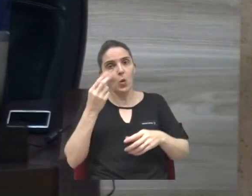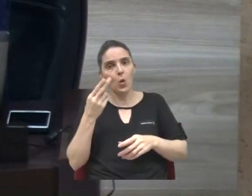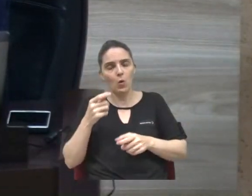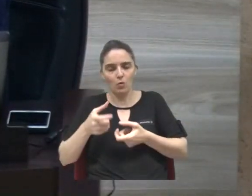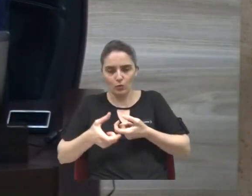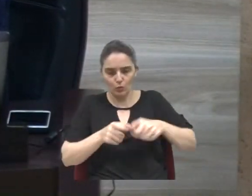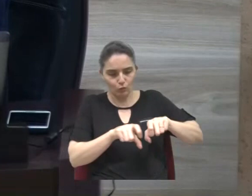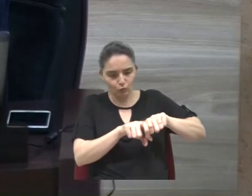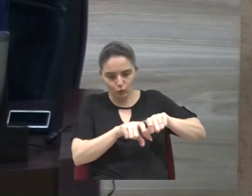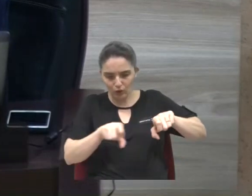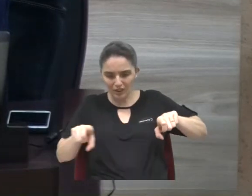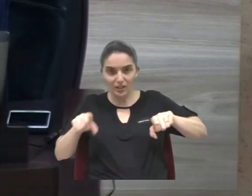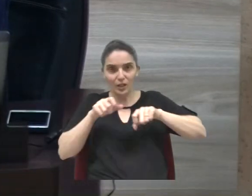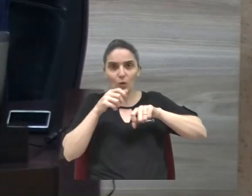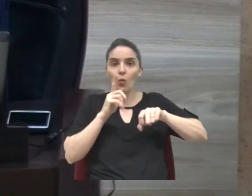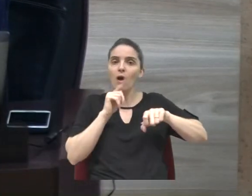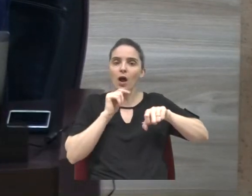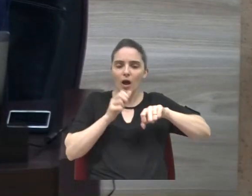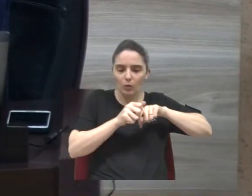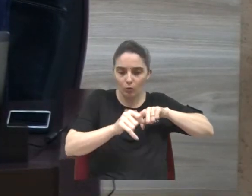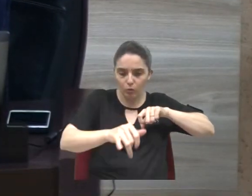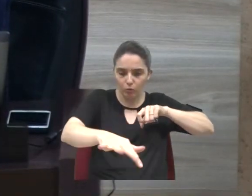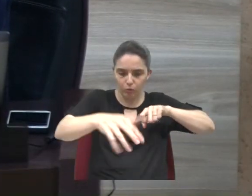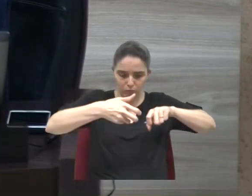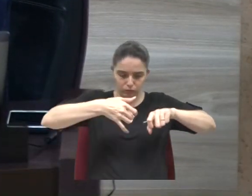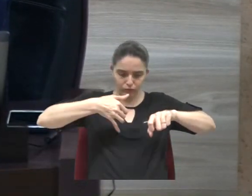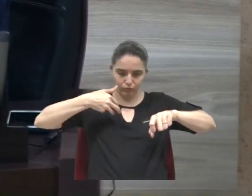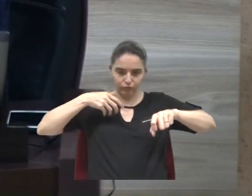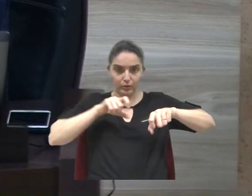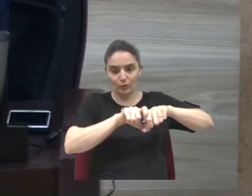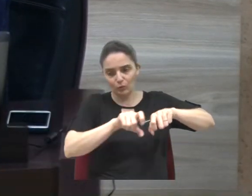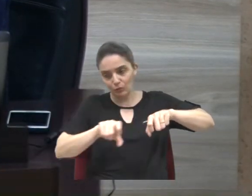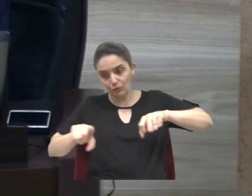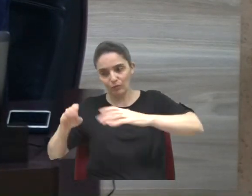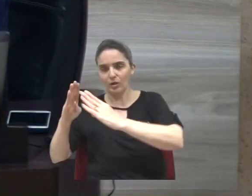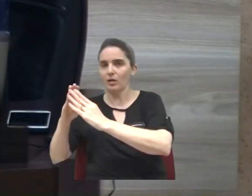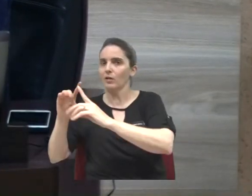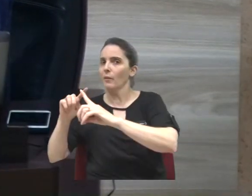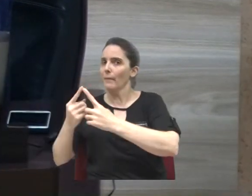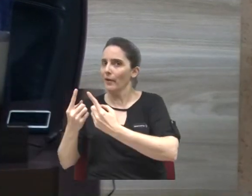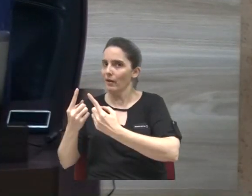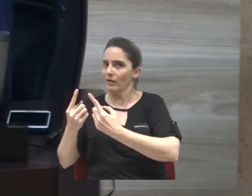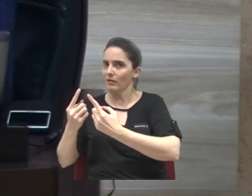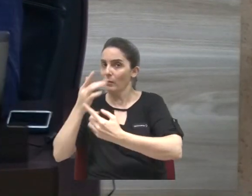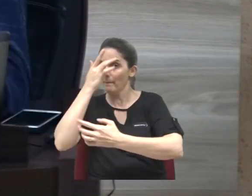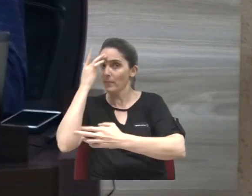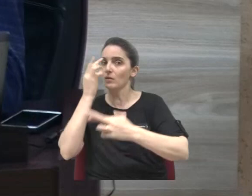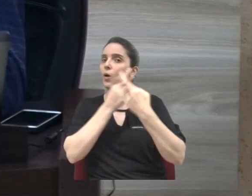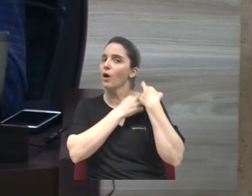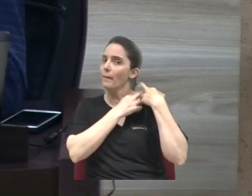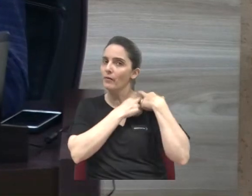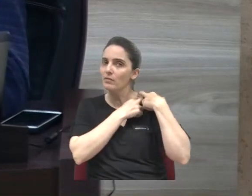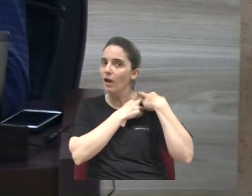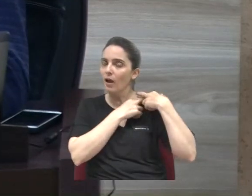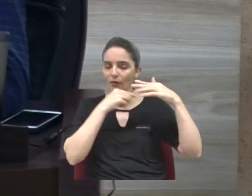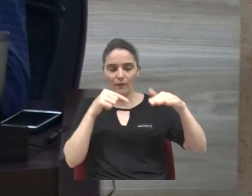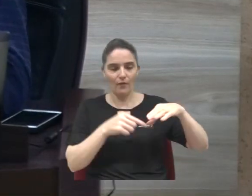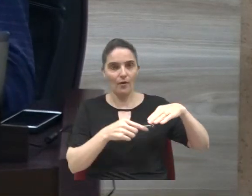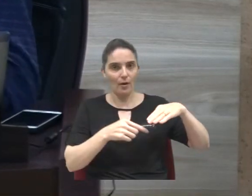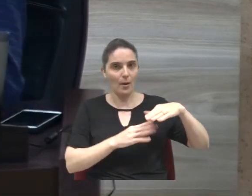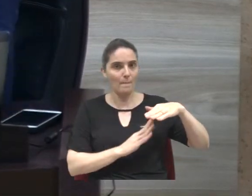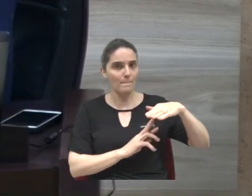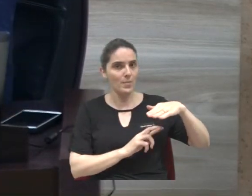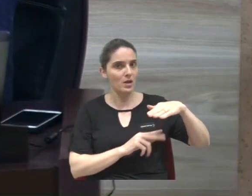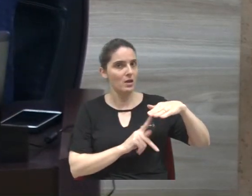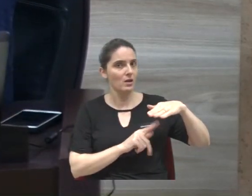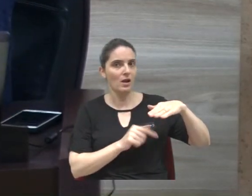de água, o que é de responsabilidade do cliente. Situações em que houve aumento de